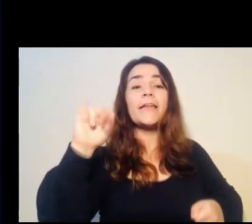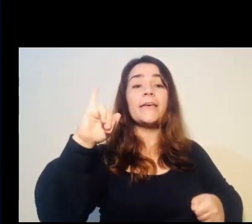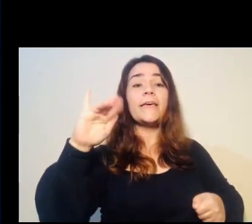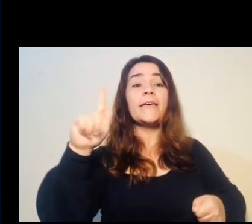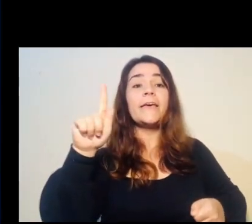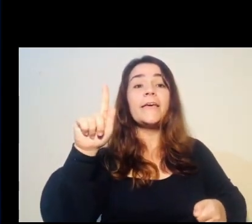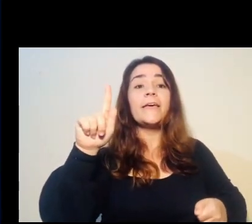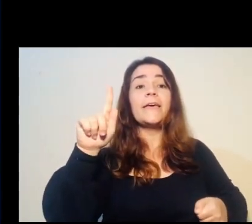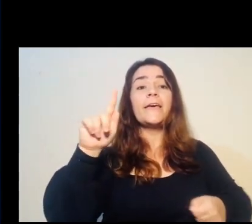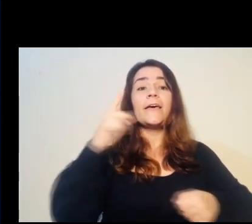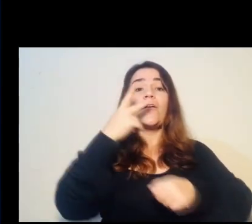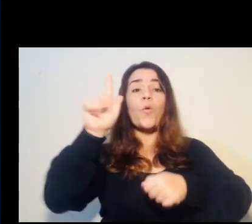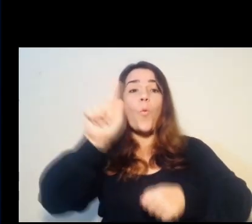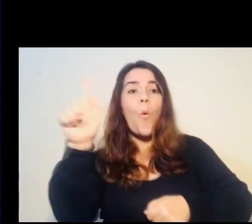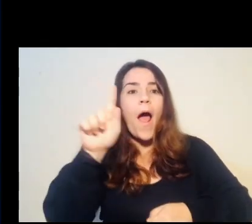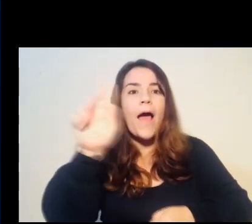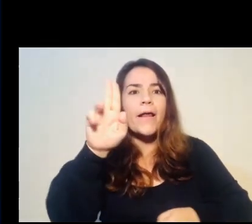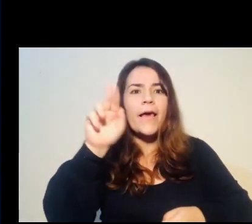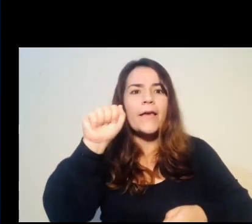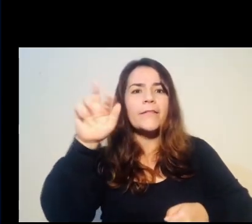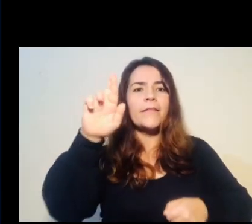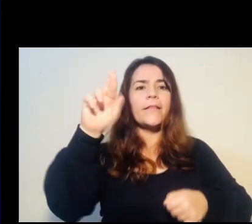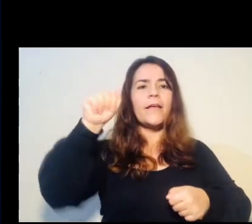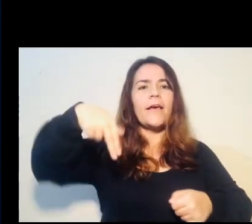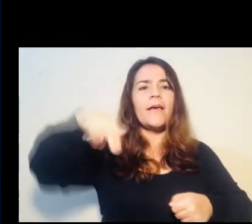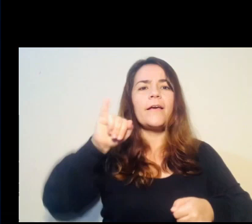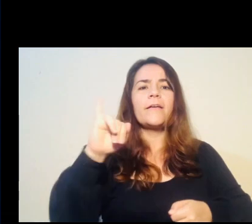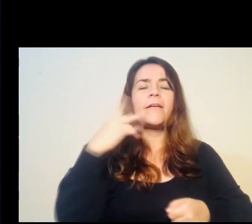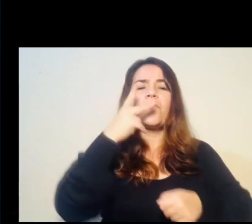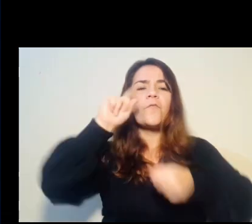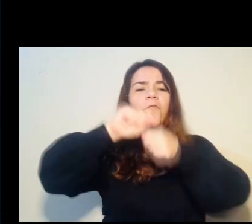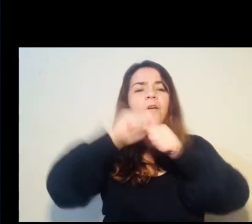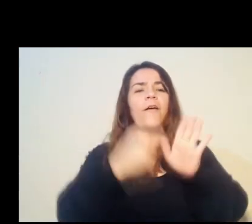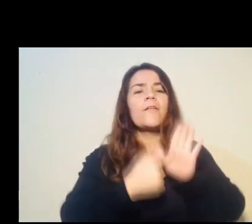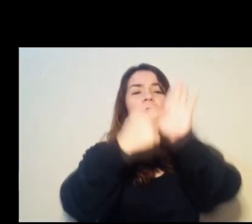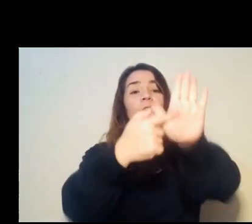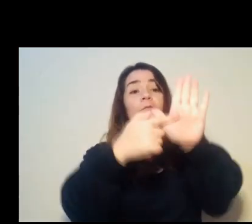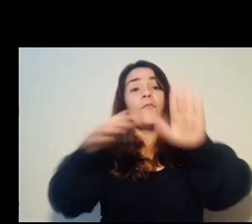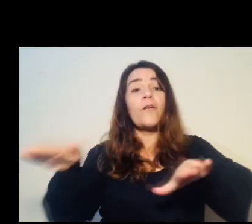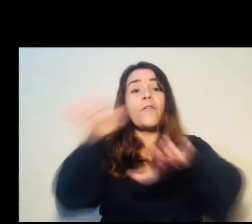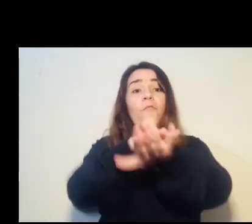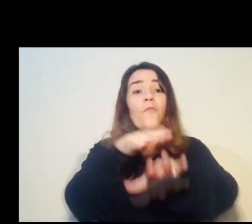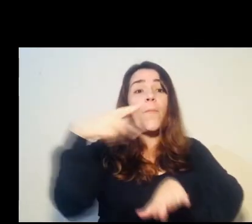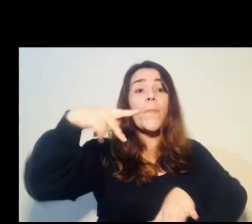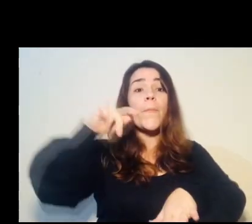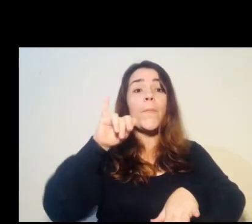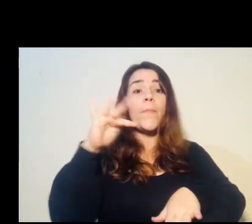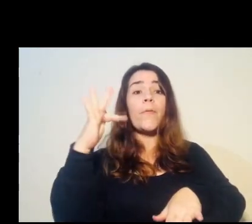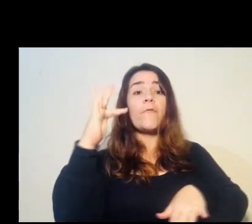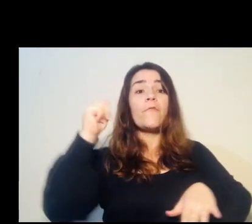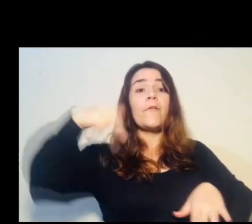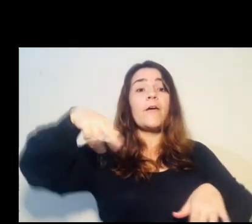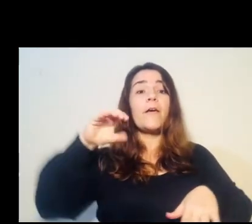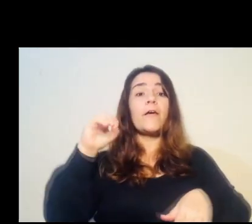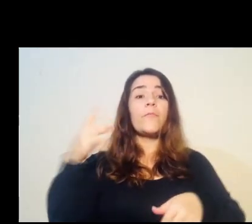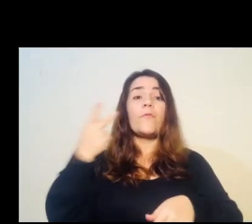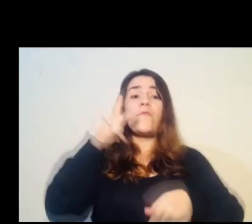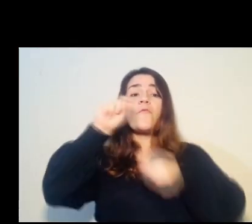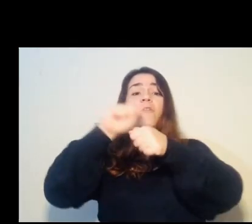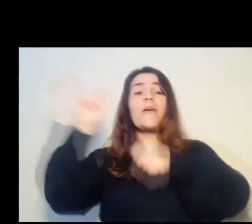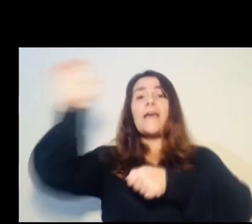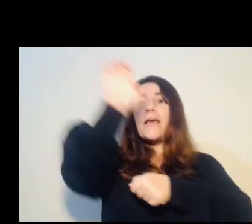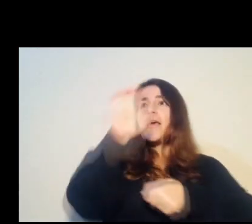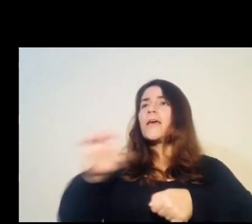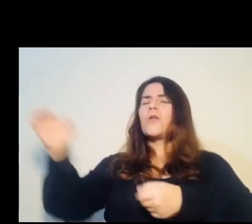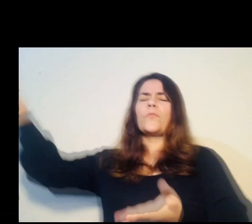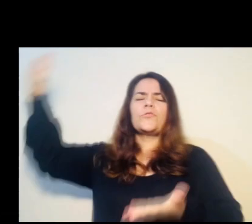Cariris, Guarinis e Funiós. Outras características foram implementadas ao pífano a partir da invasão